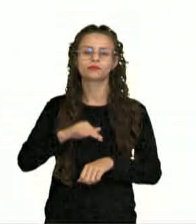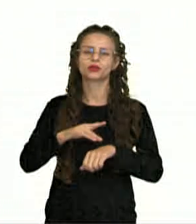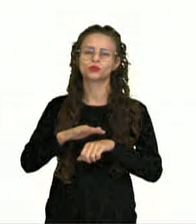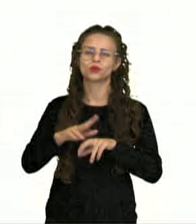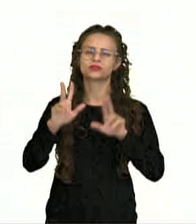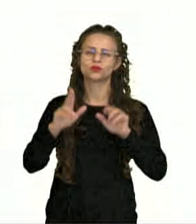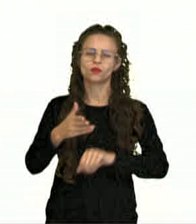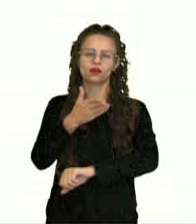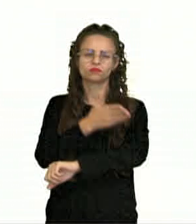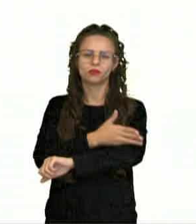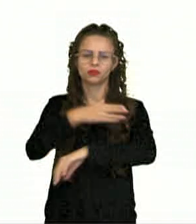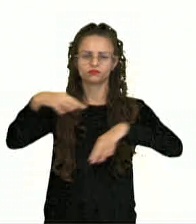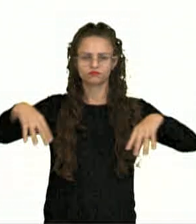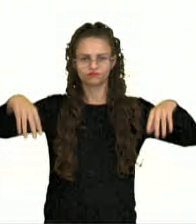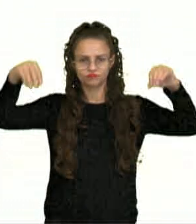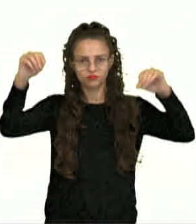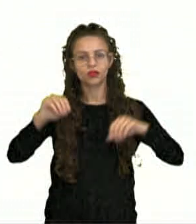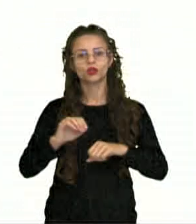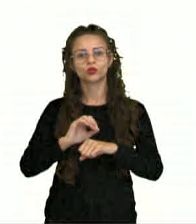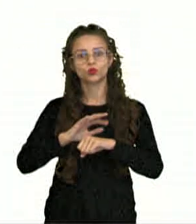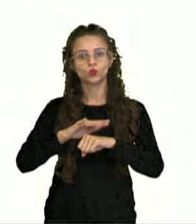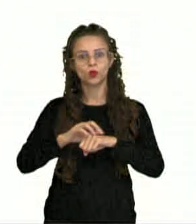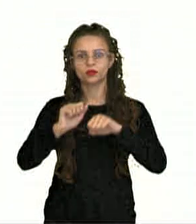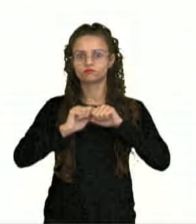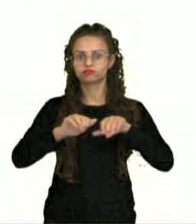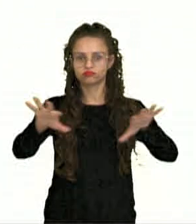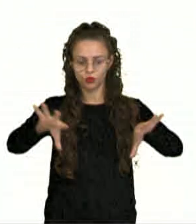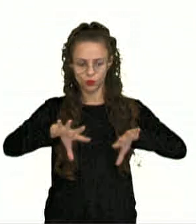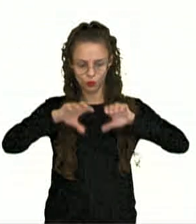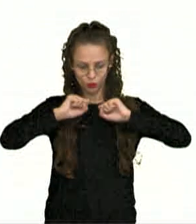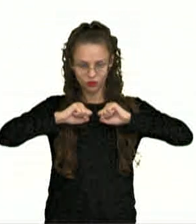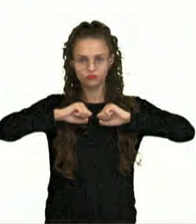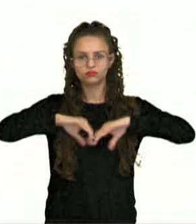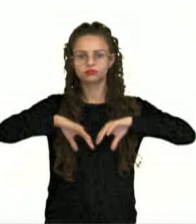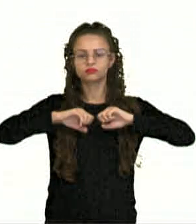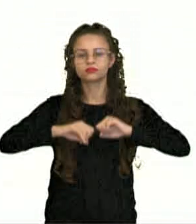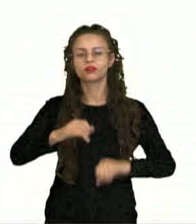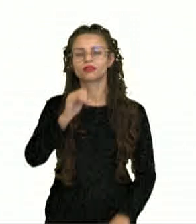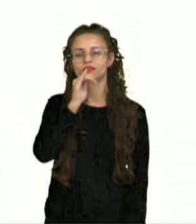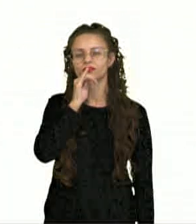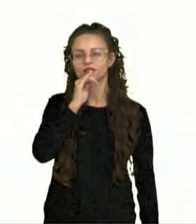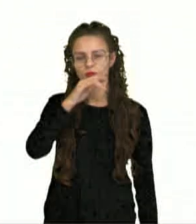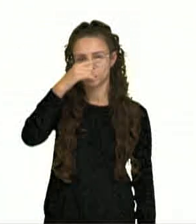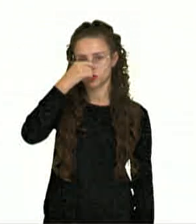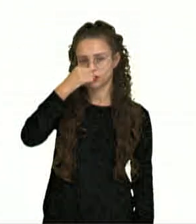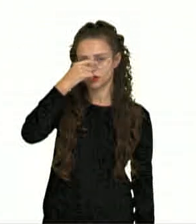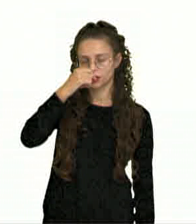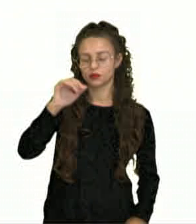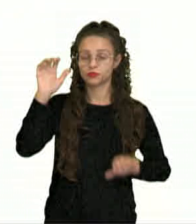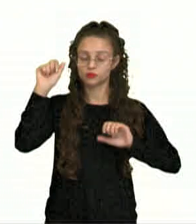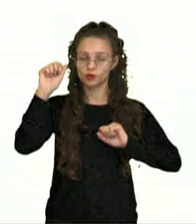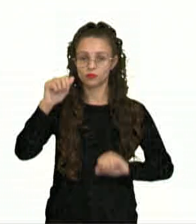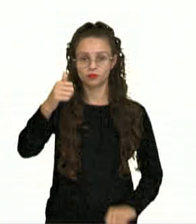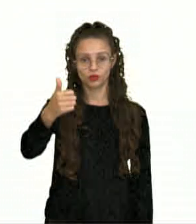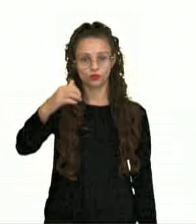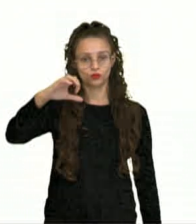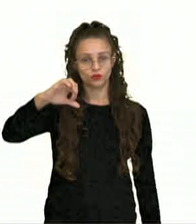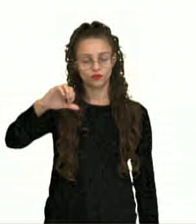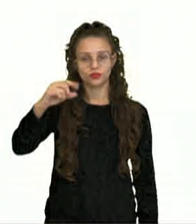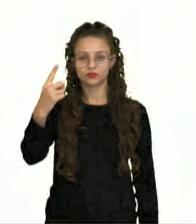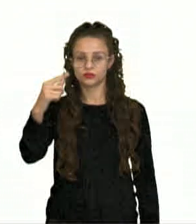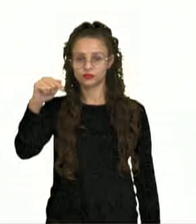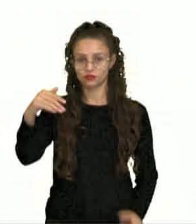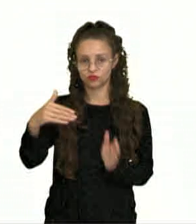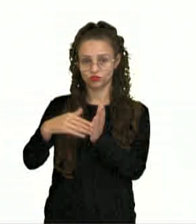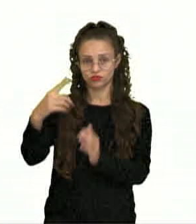Média. Pandemias também de doenças respiratórias, como a gripe espanhola, em 1917, 18, e